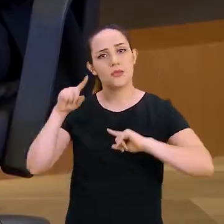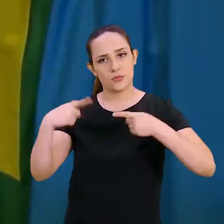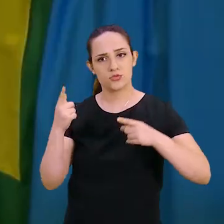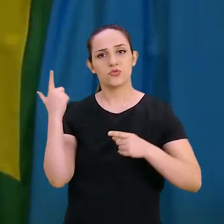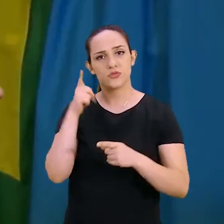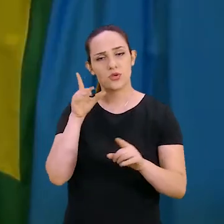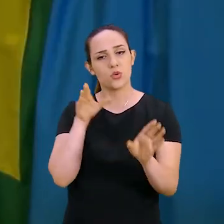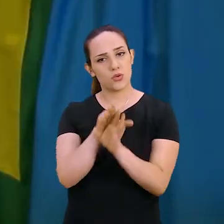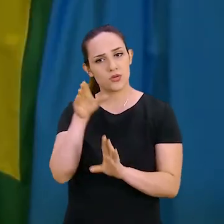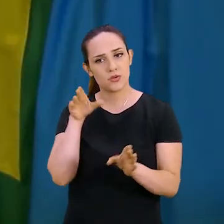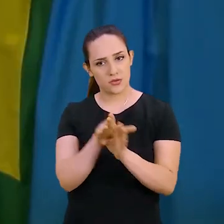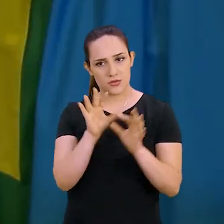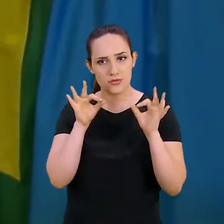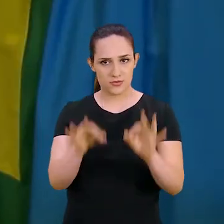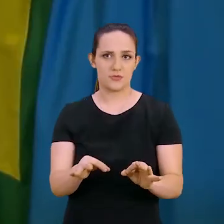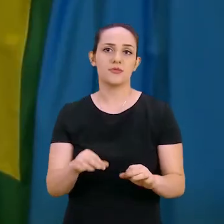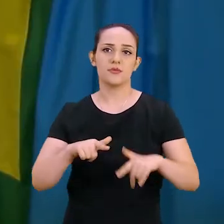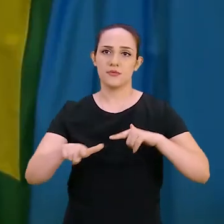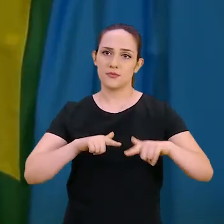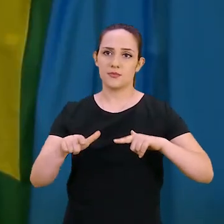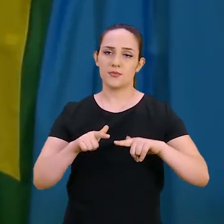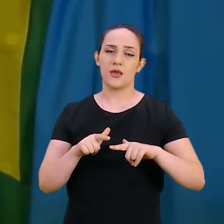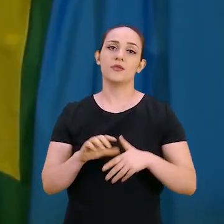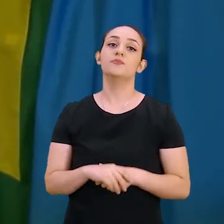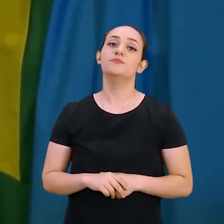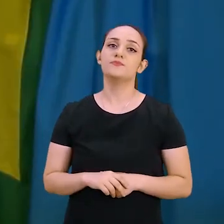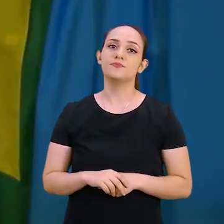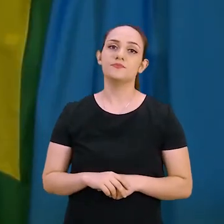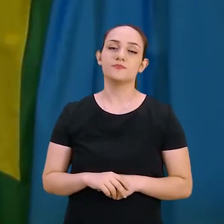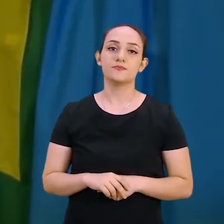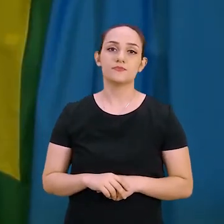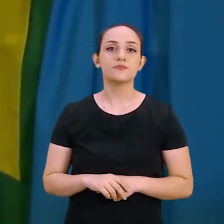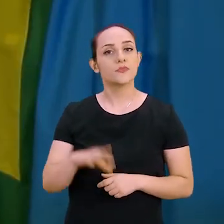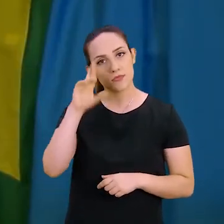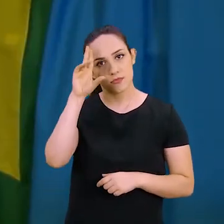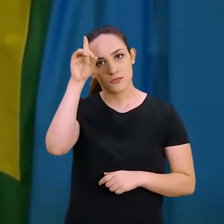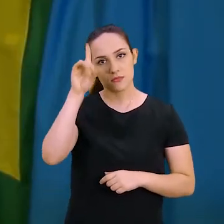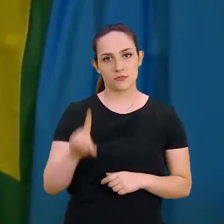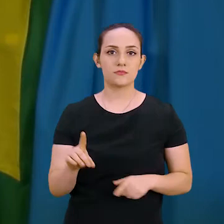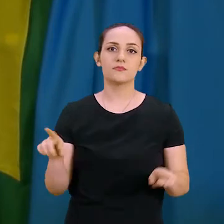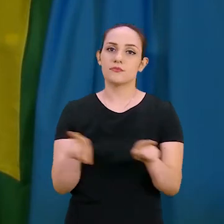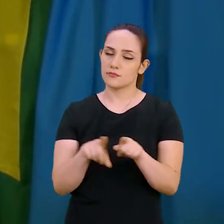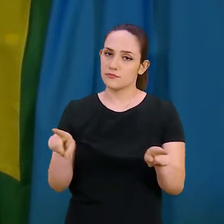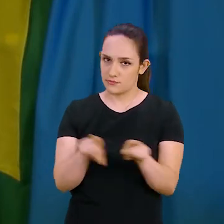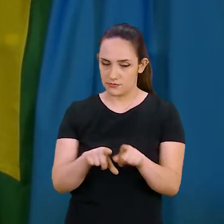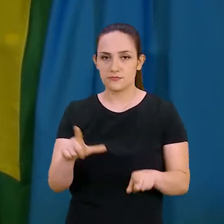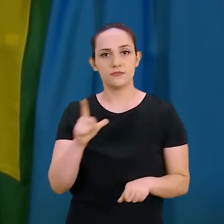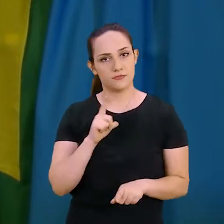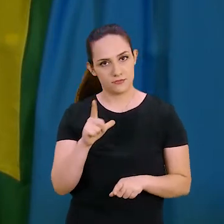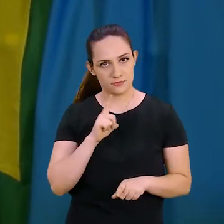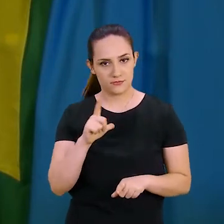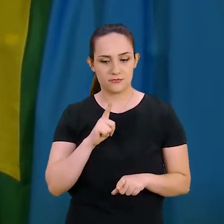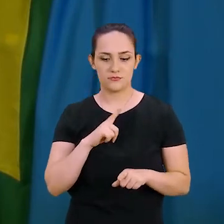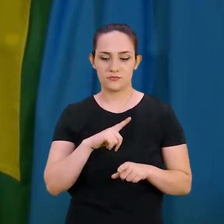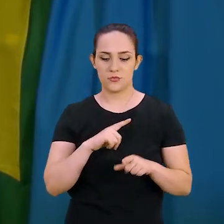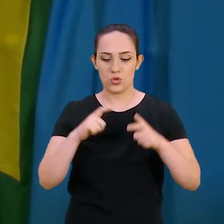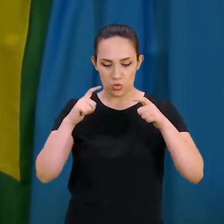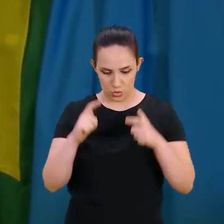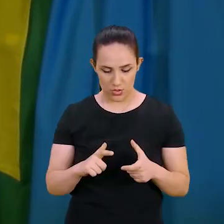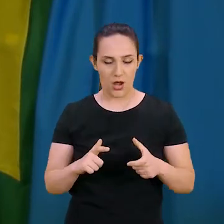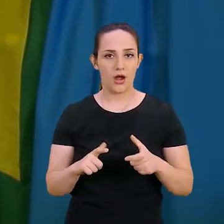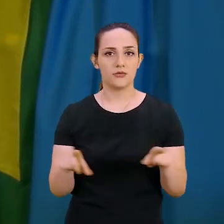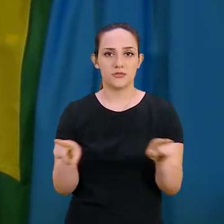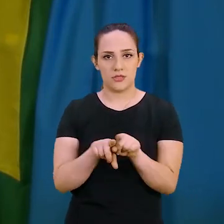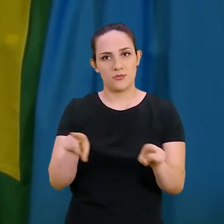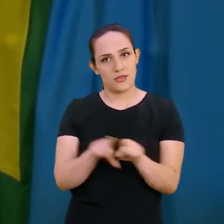ouvindo e para poder também dar continuidade ao trabalho em sala de aula. A direção da escola